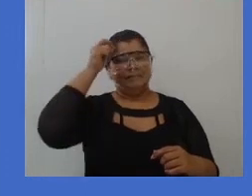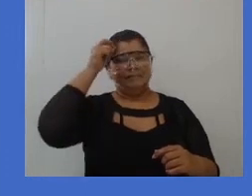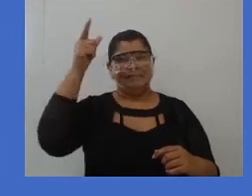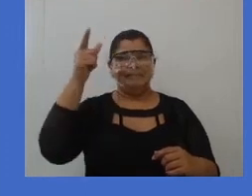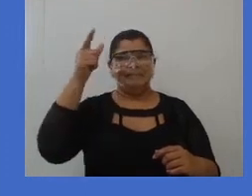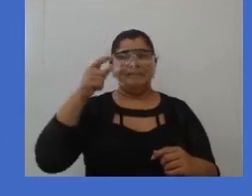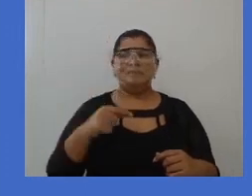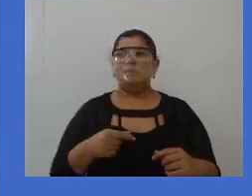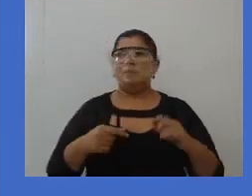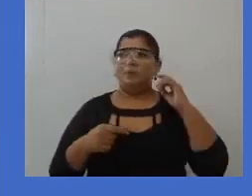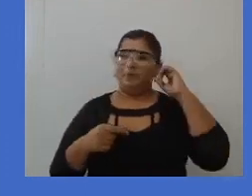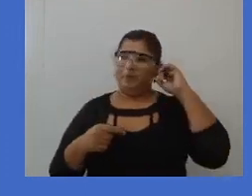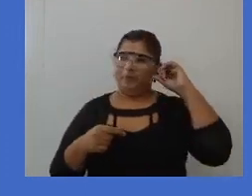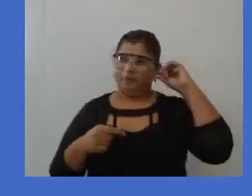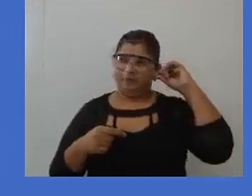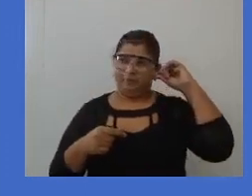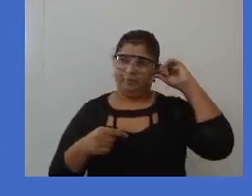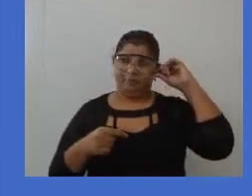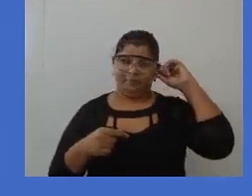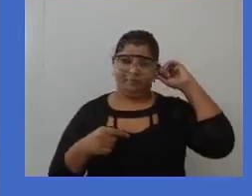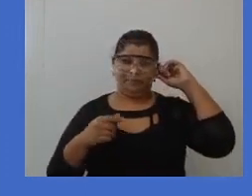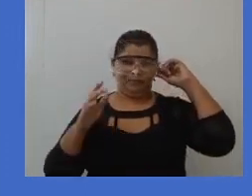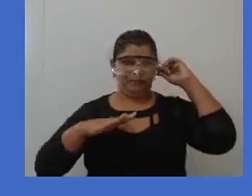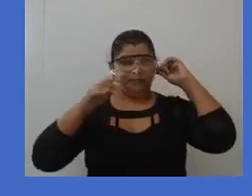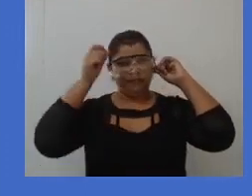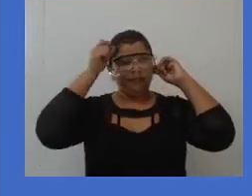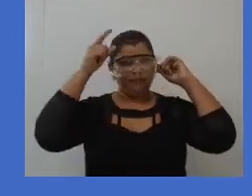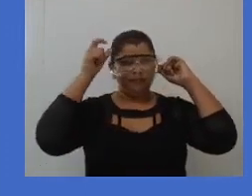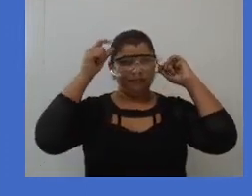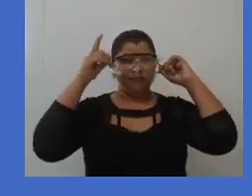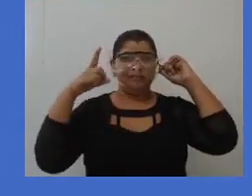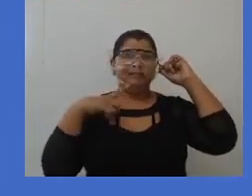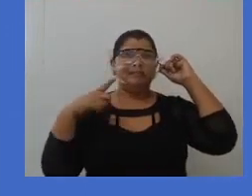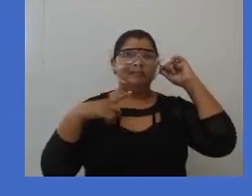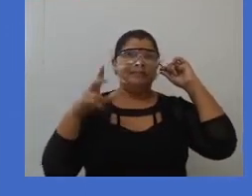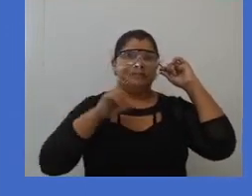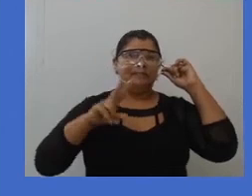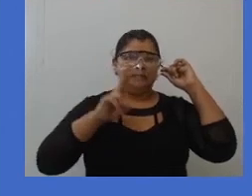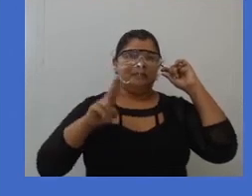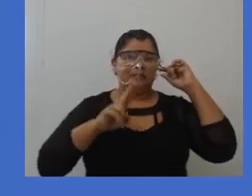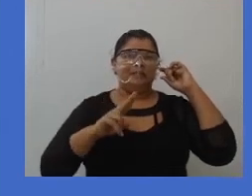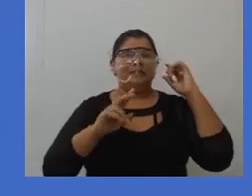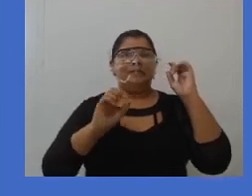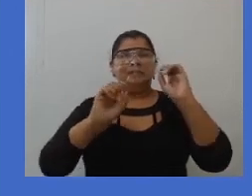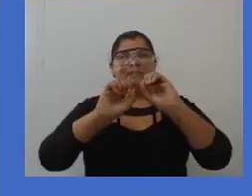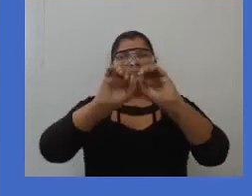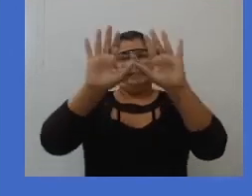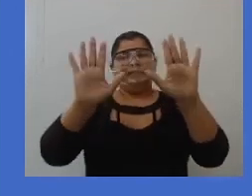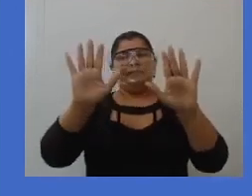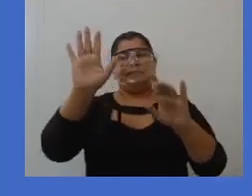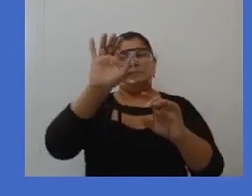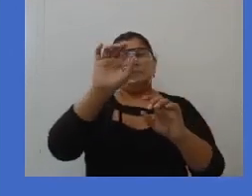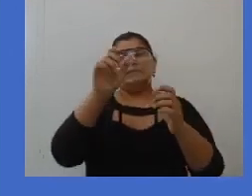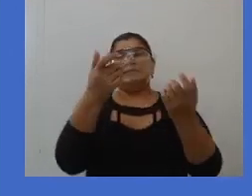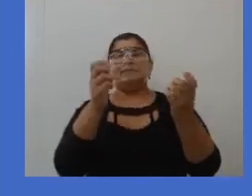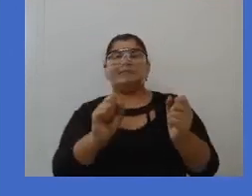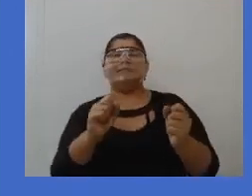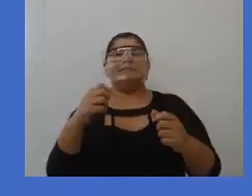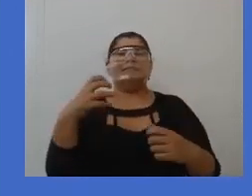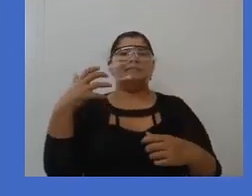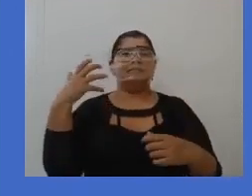ideia. E, normalmente, essa ideia, ela vem em forma de alguma imagem. Geralmente, pode ser um